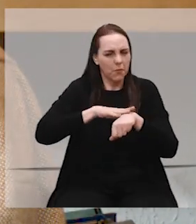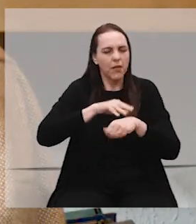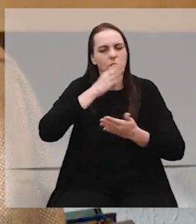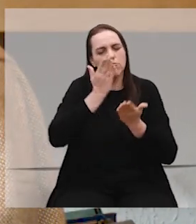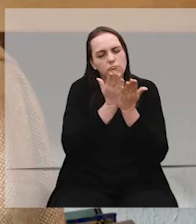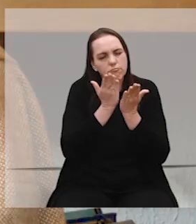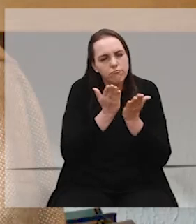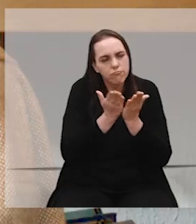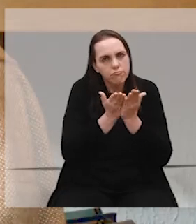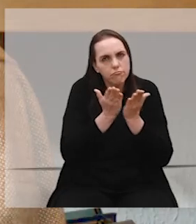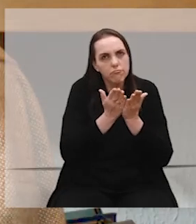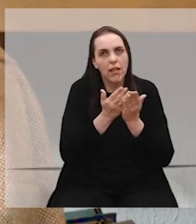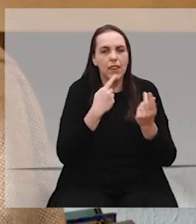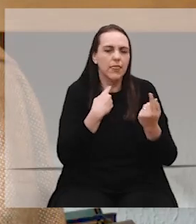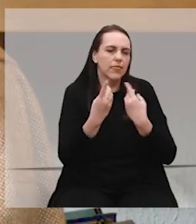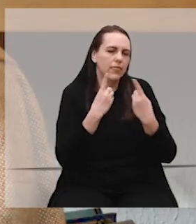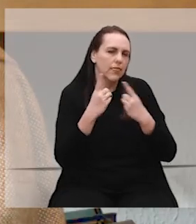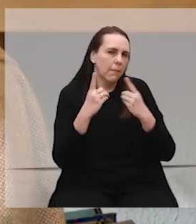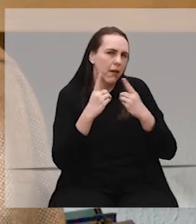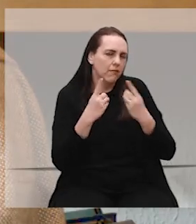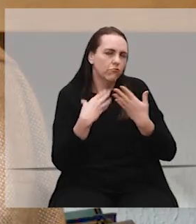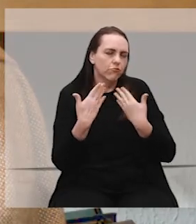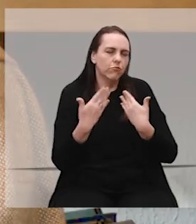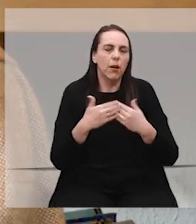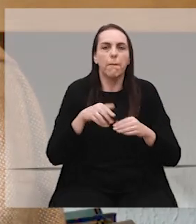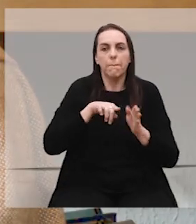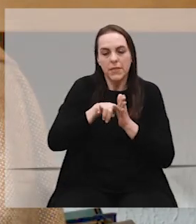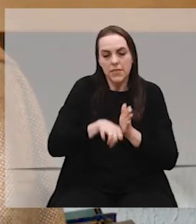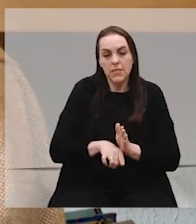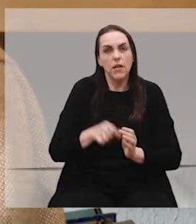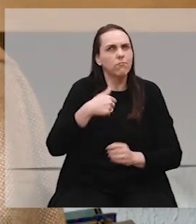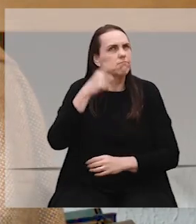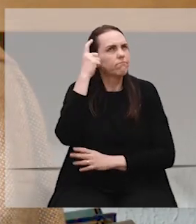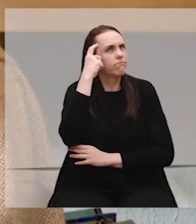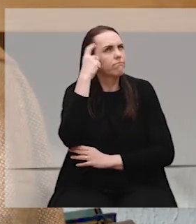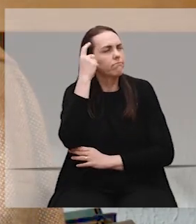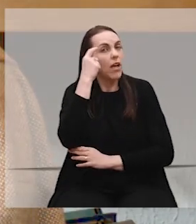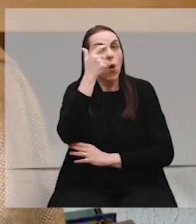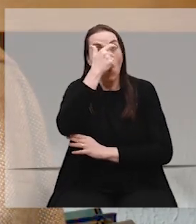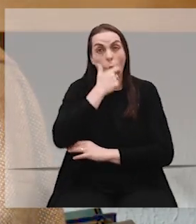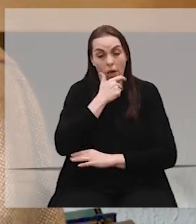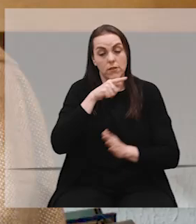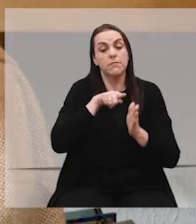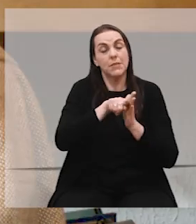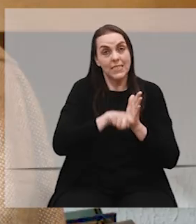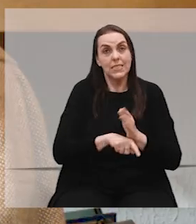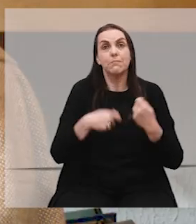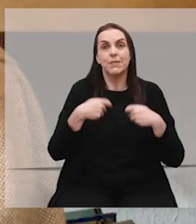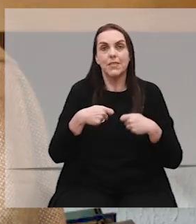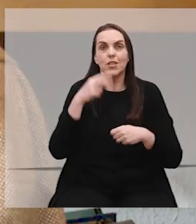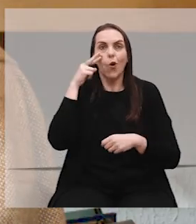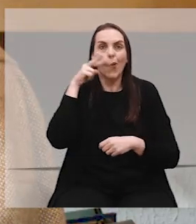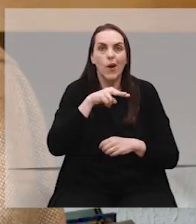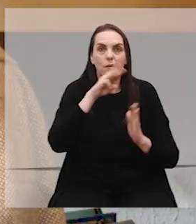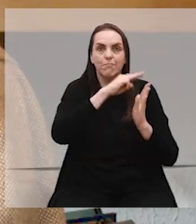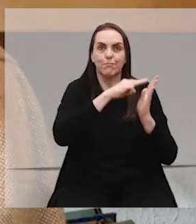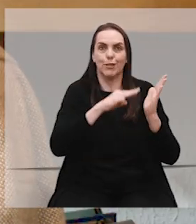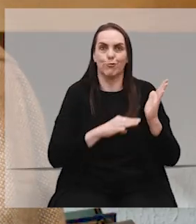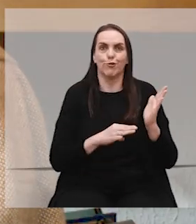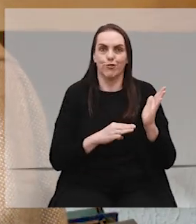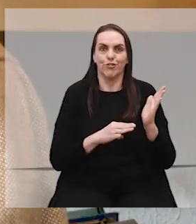estive debatendo essa pesquisa, mas eu fiquei pensando que eu acho que talvez essa pesquisa tenha que olhar a sua